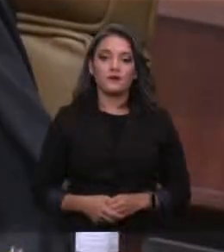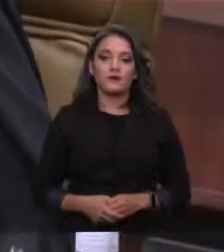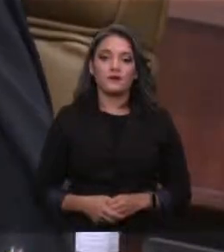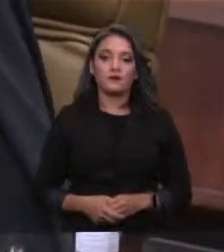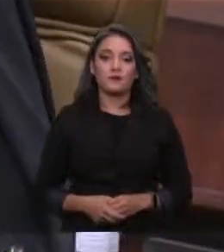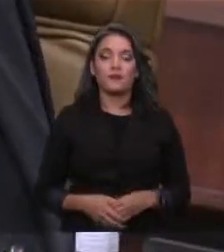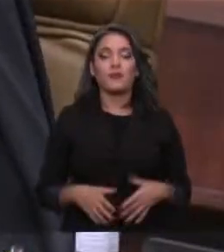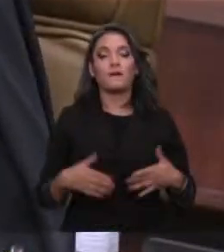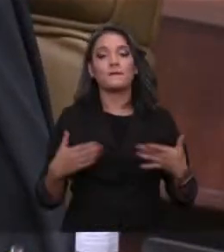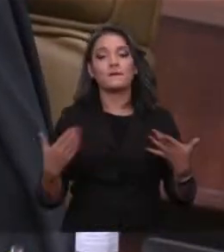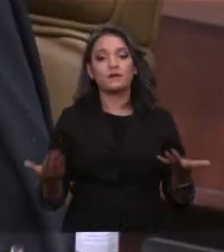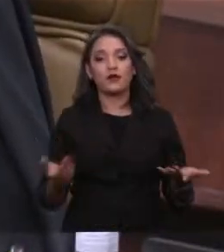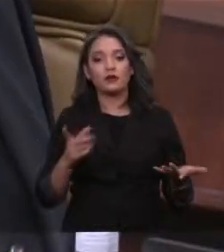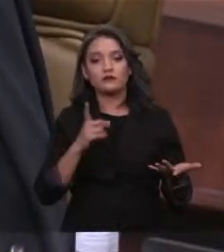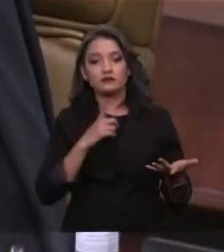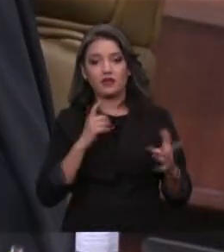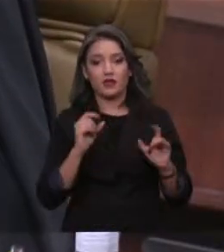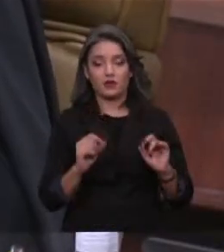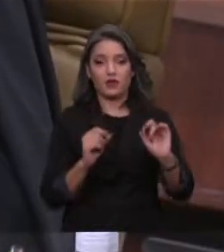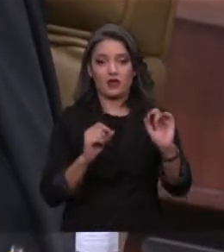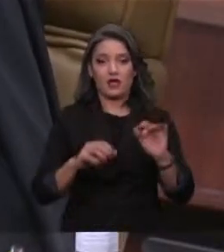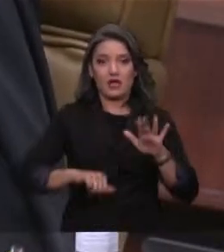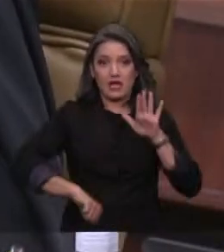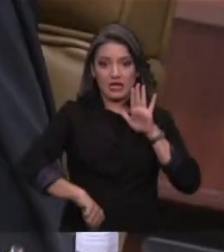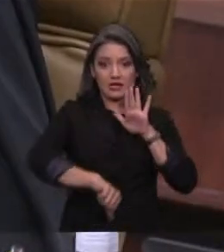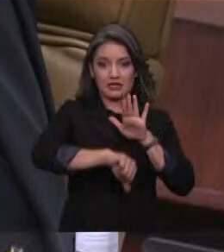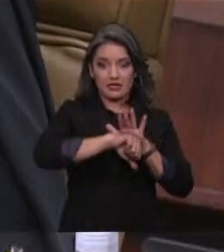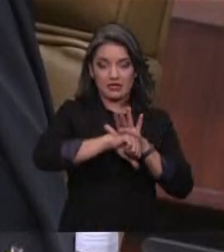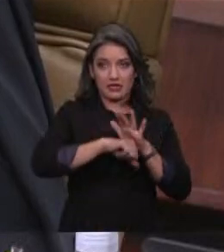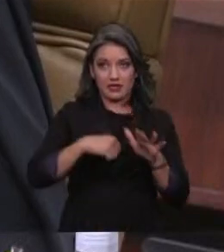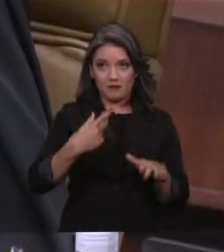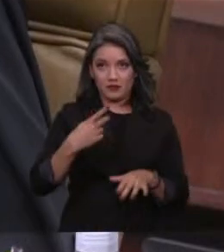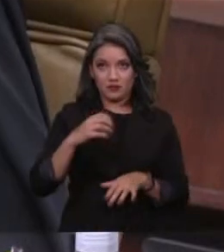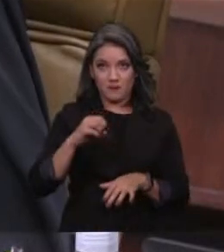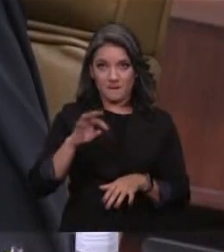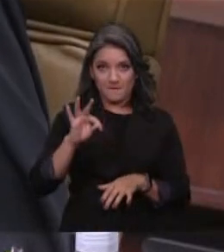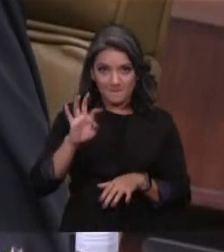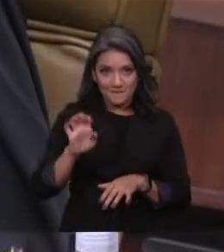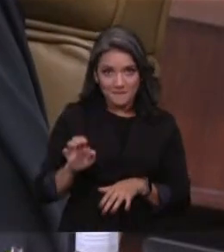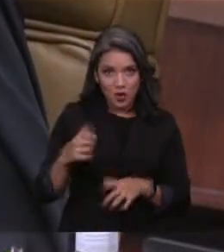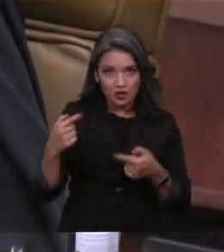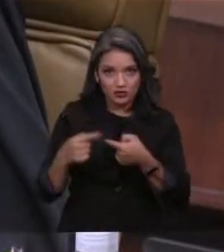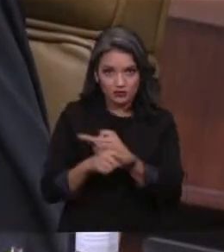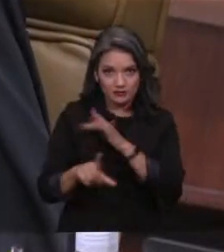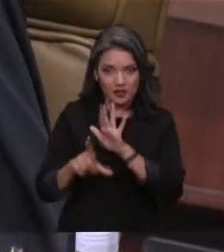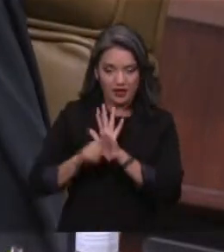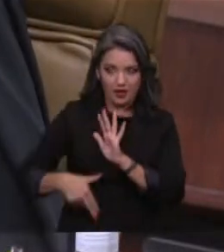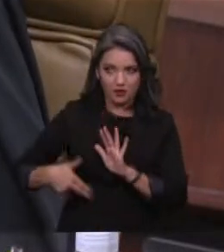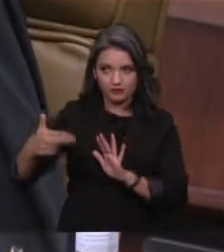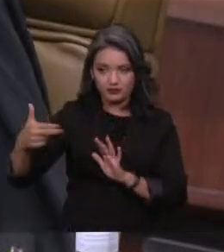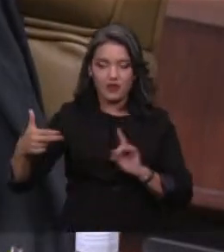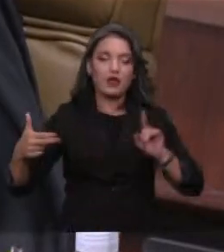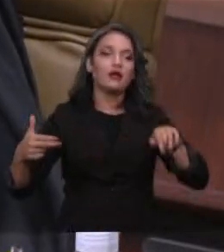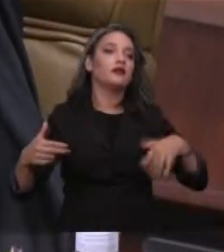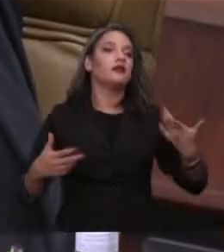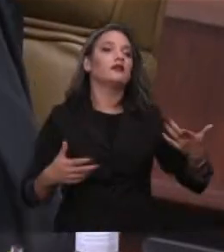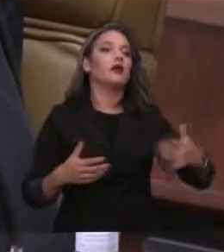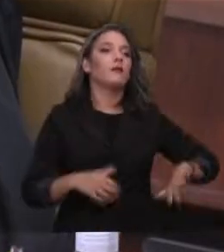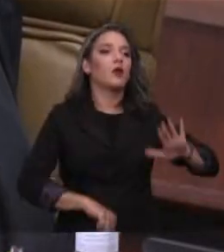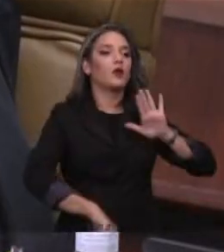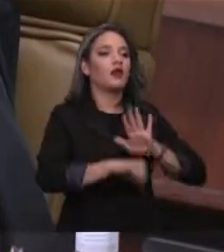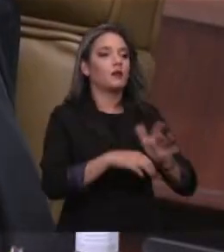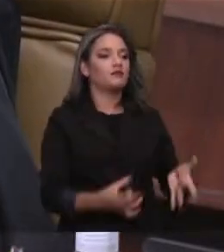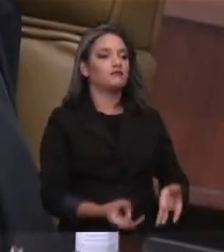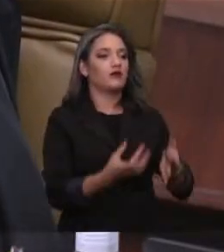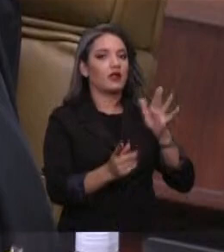concurso material entre o crime de porte ilegal de arma de fogo e o delito de tráfico de drogas, a depender